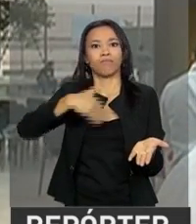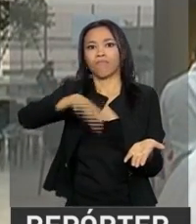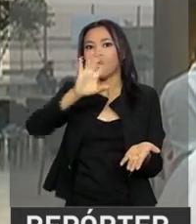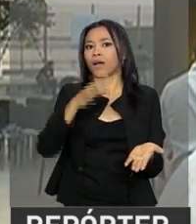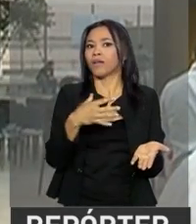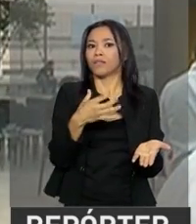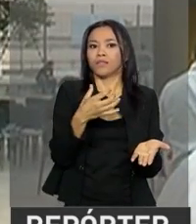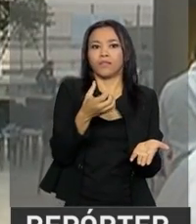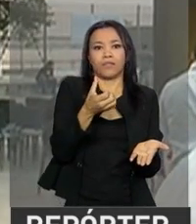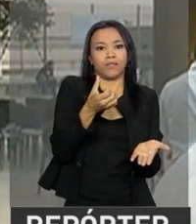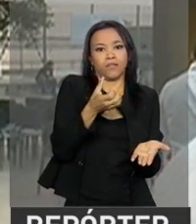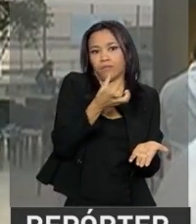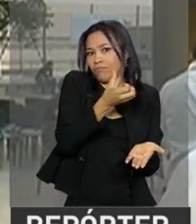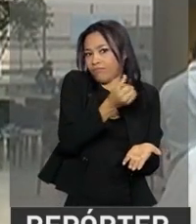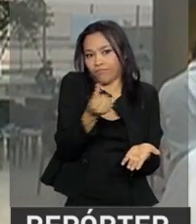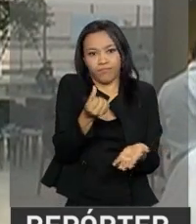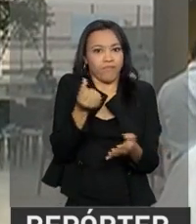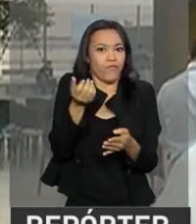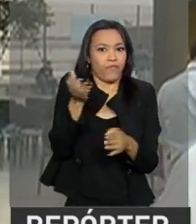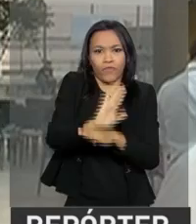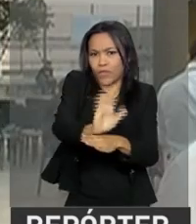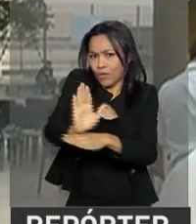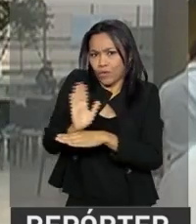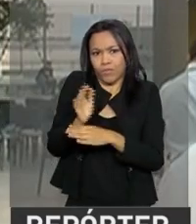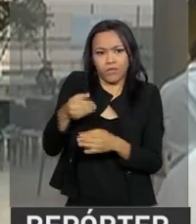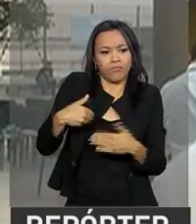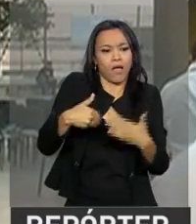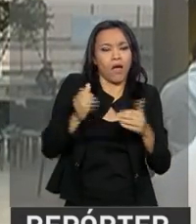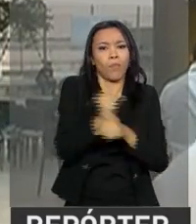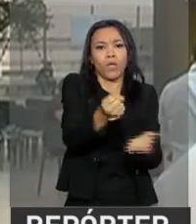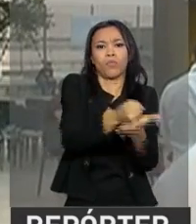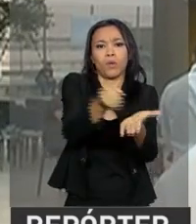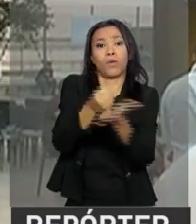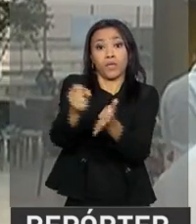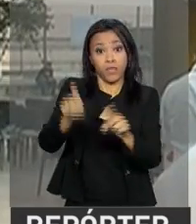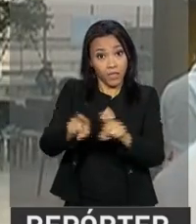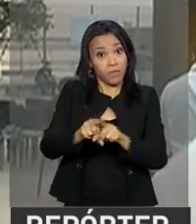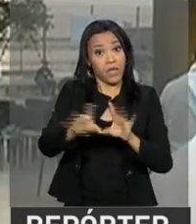600 filmes patrocinados, e além disso a gente investe muito nos festivais de cinema no Brasil.